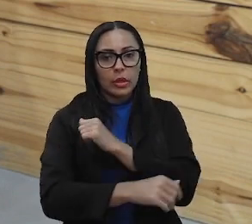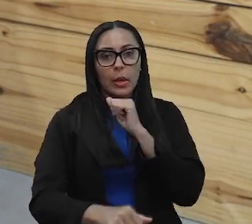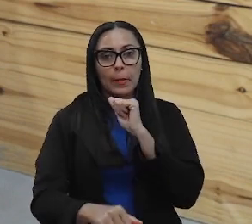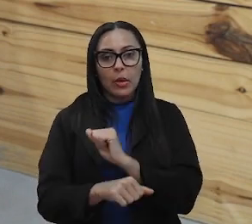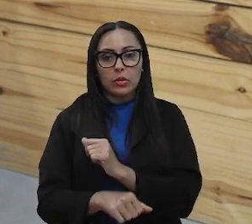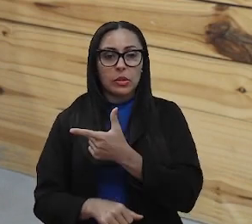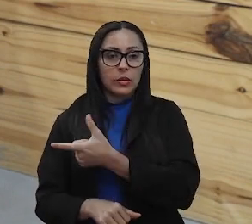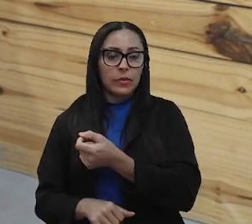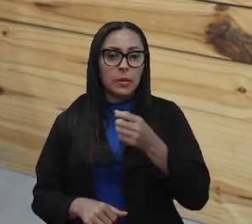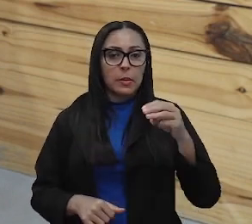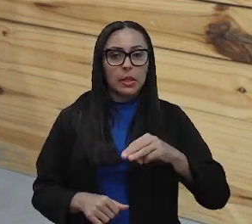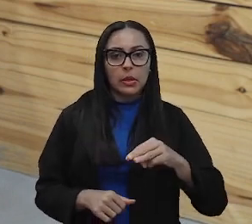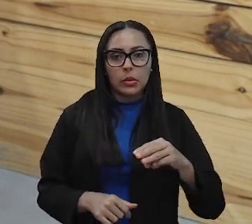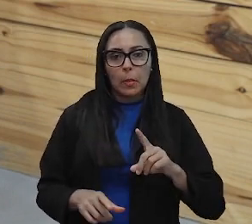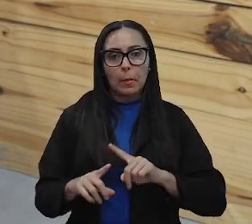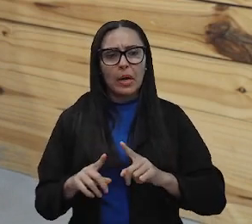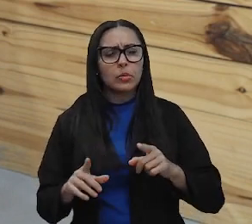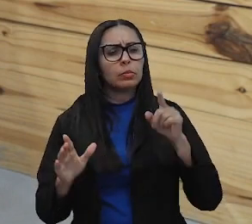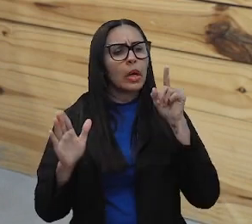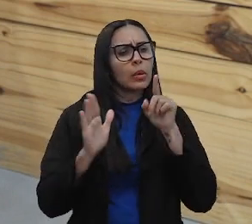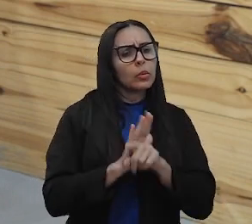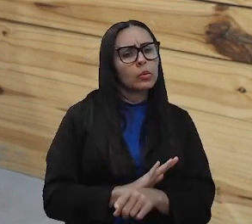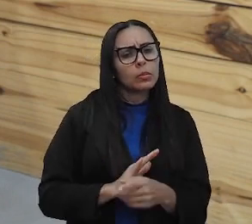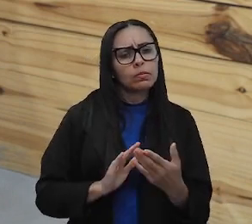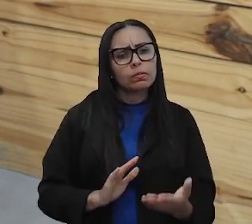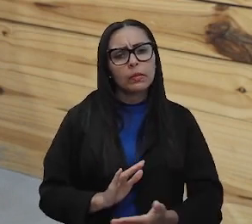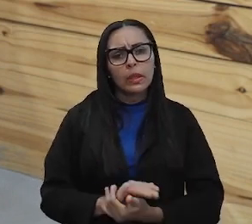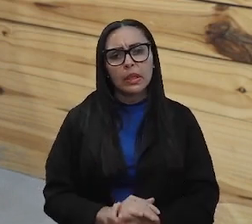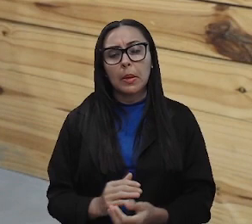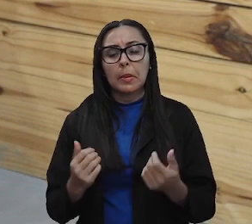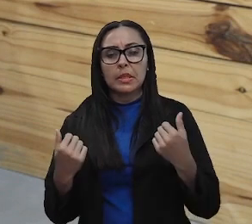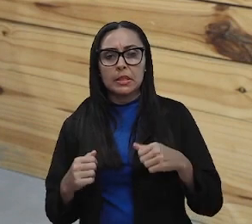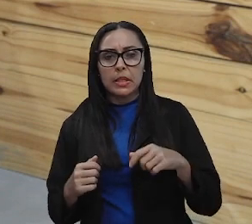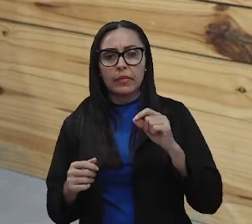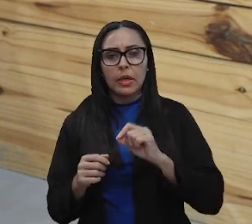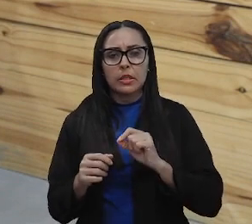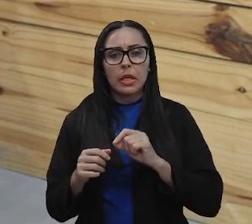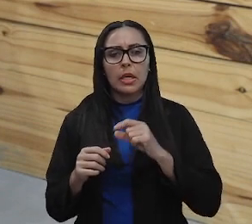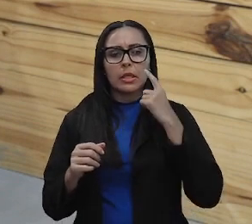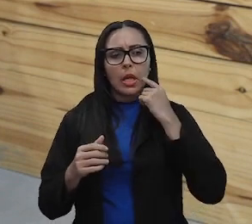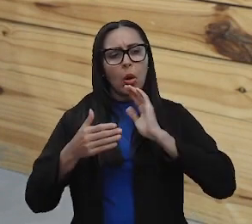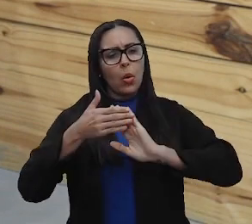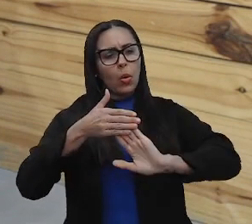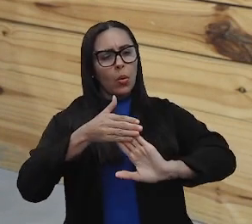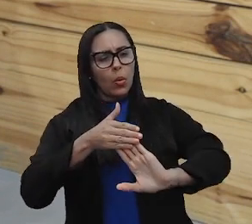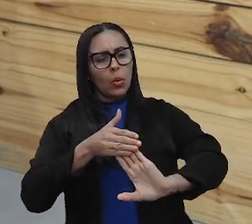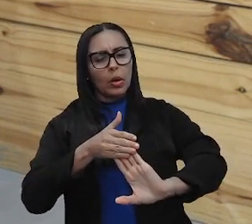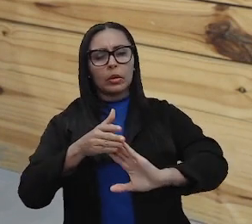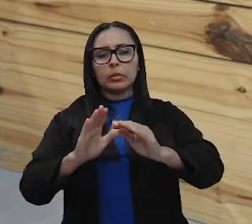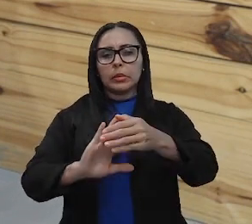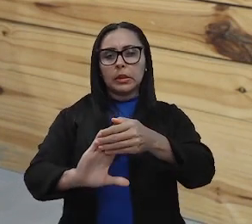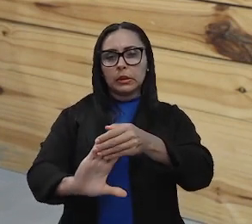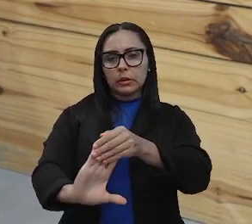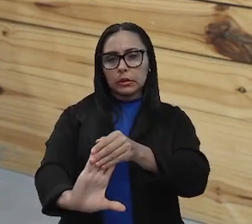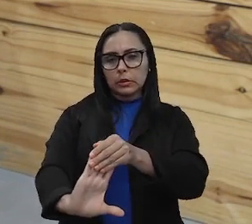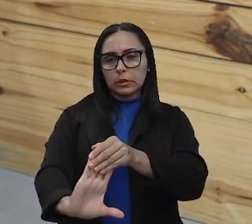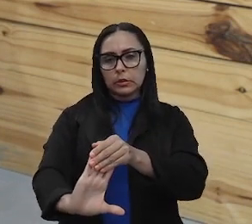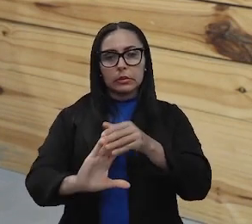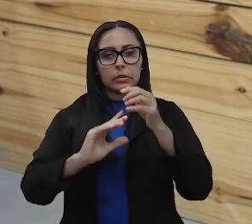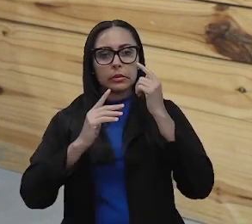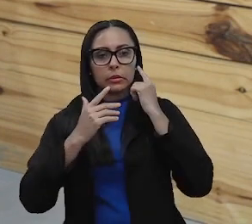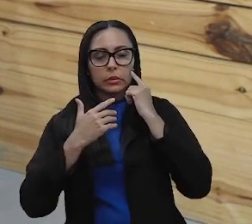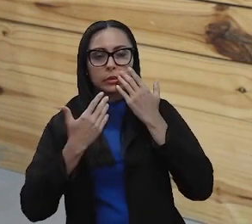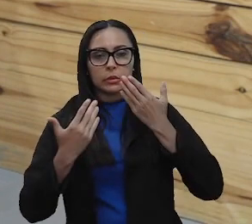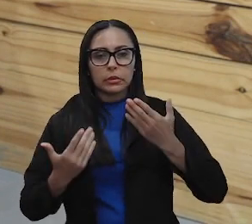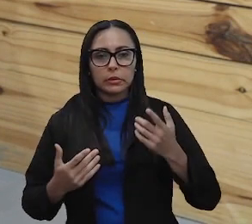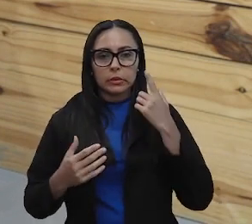minutos, mas aí eu lhe pergunto, ele tem que estar fazendo esses alongamentos, essas coisas, essas pausas, e nessas pausas ele fica